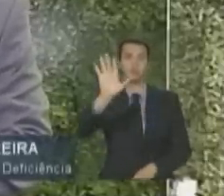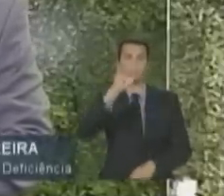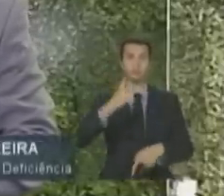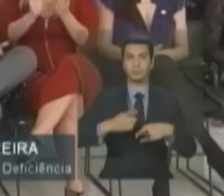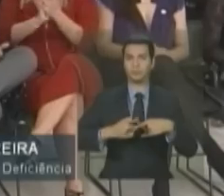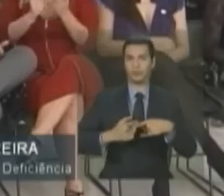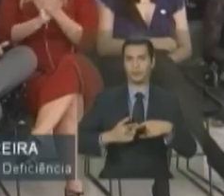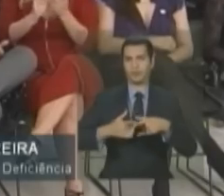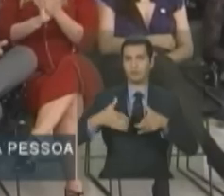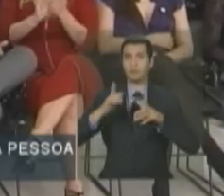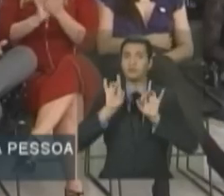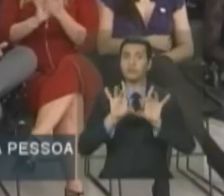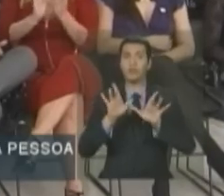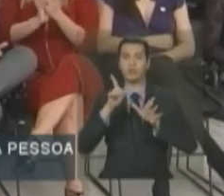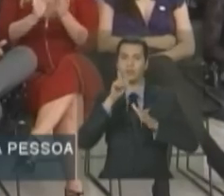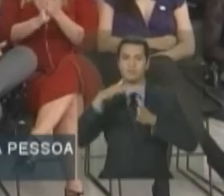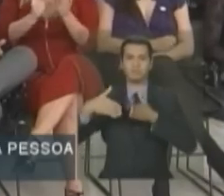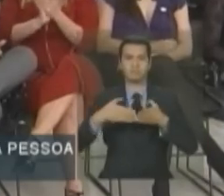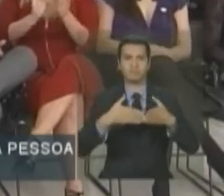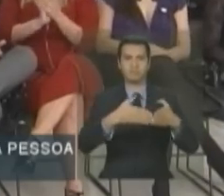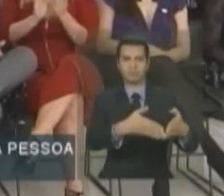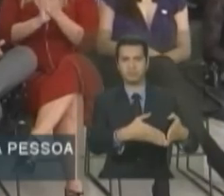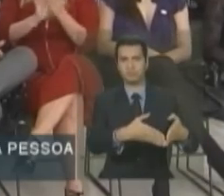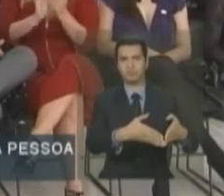na extrema região do centro-oeste brasileiro.